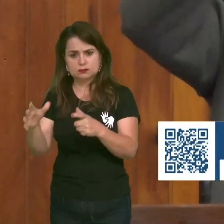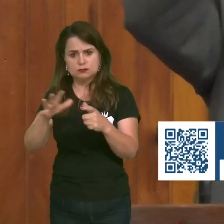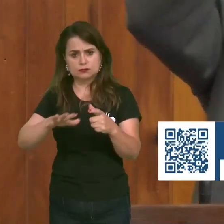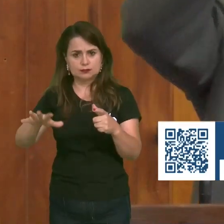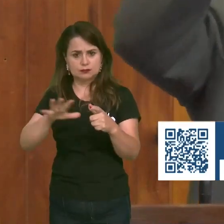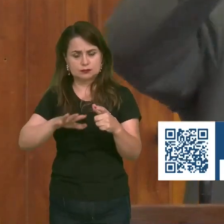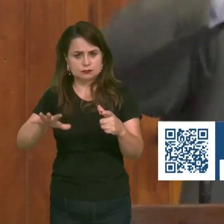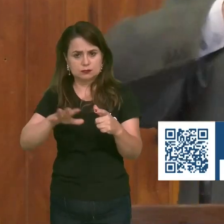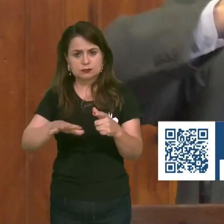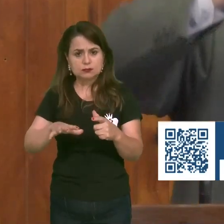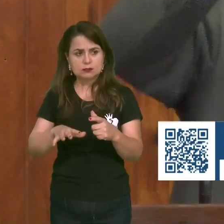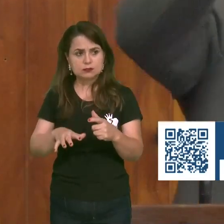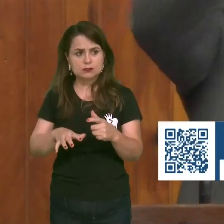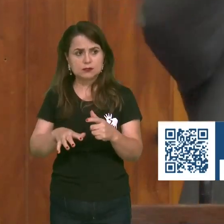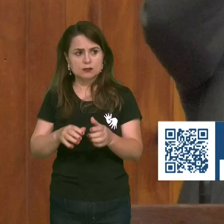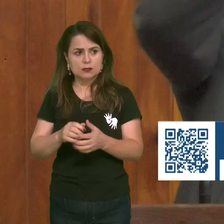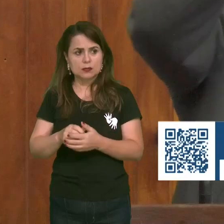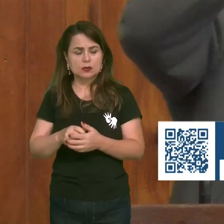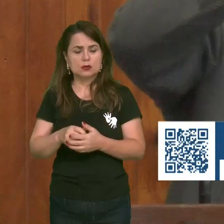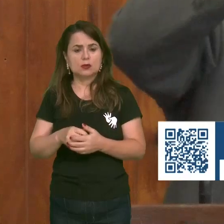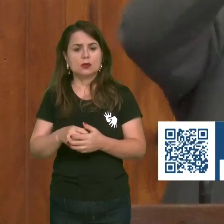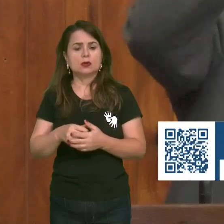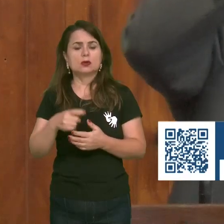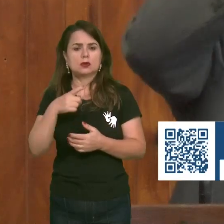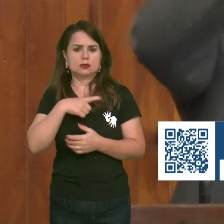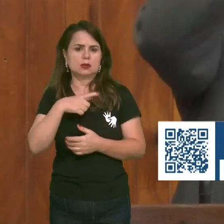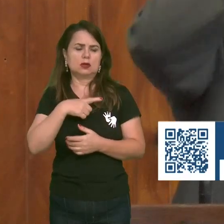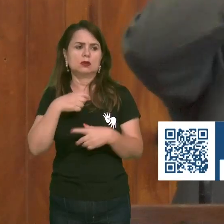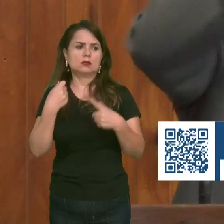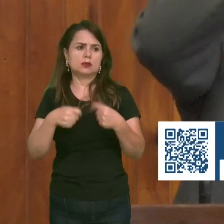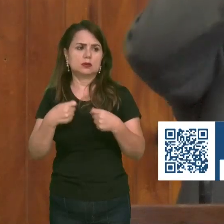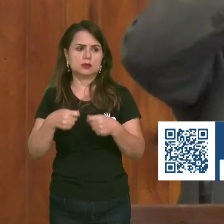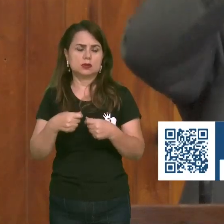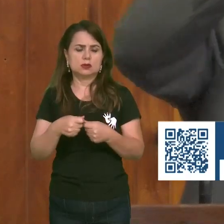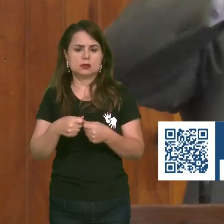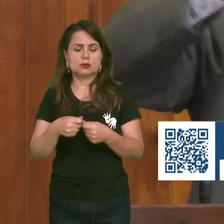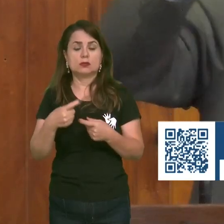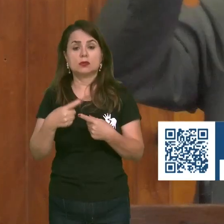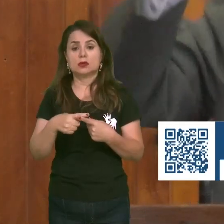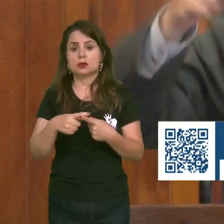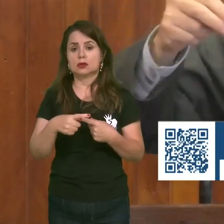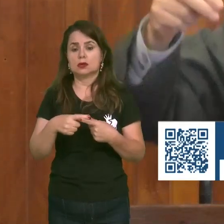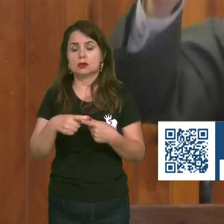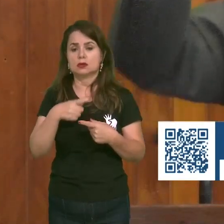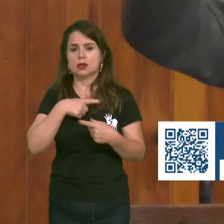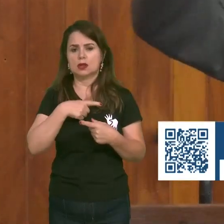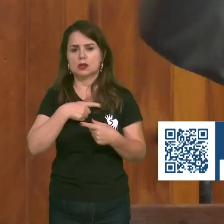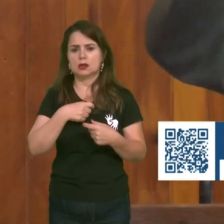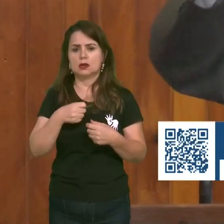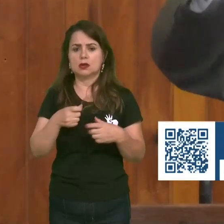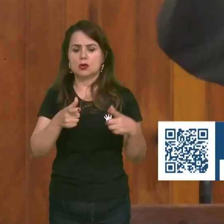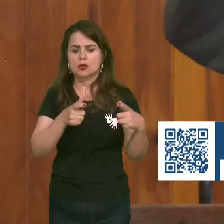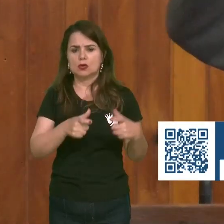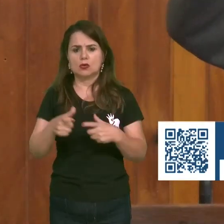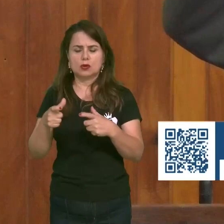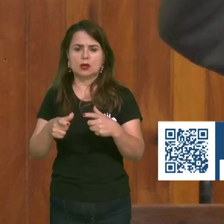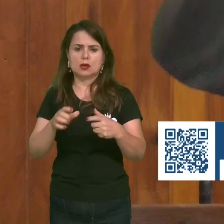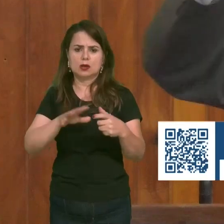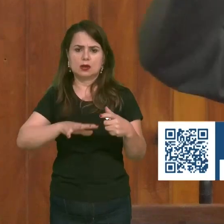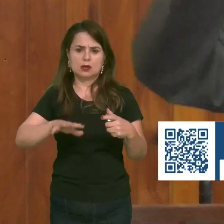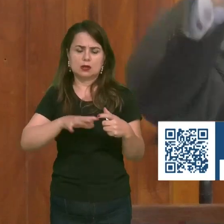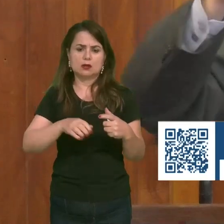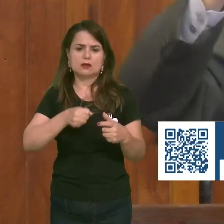muito Próspera e que também tem muitos bairros ali antigos e que precisam